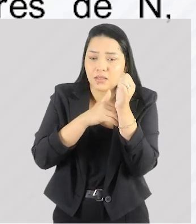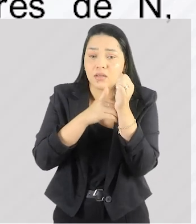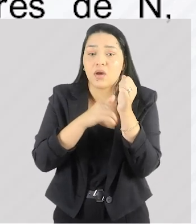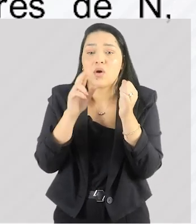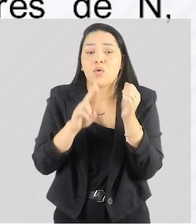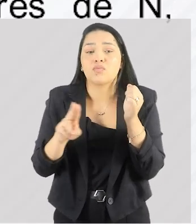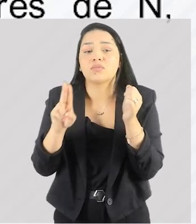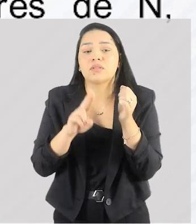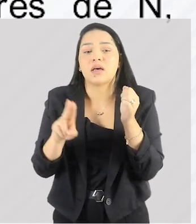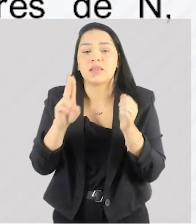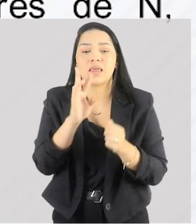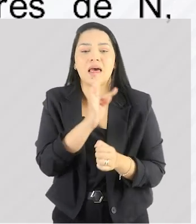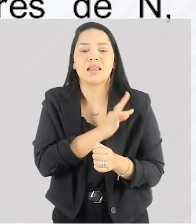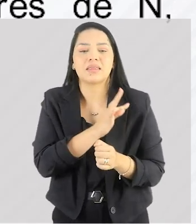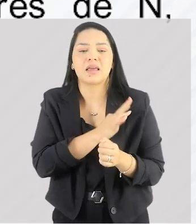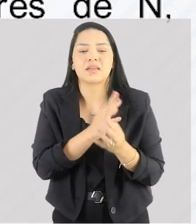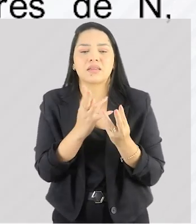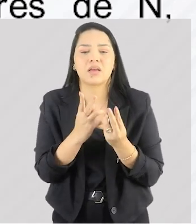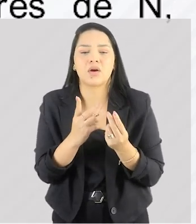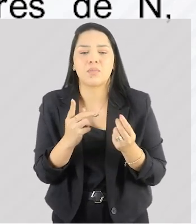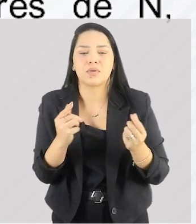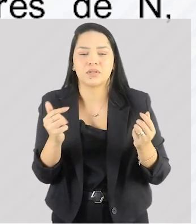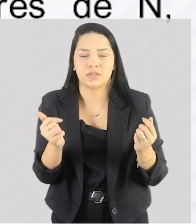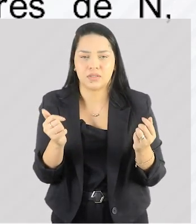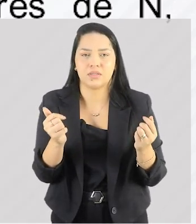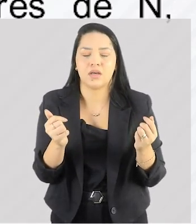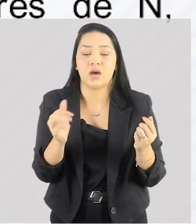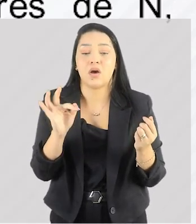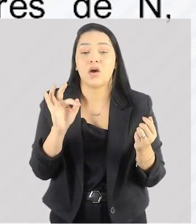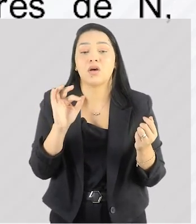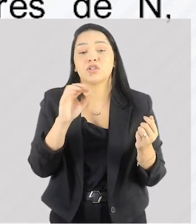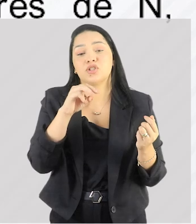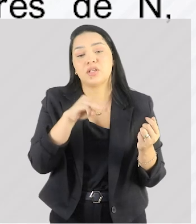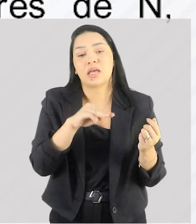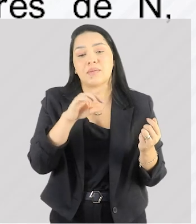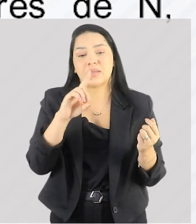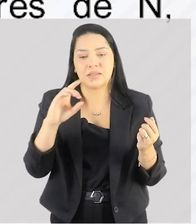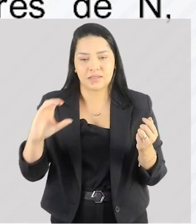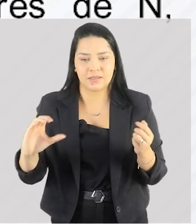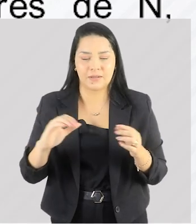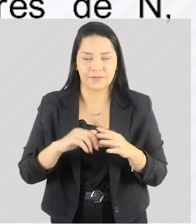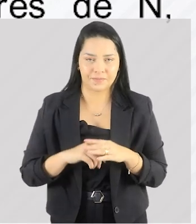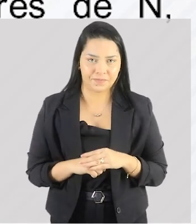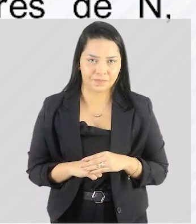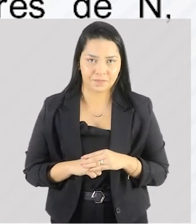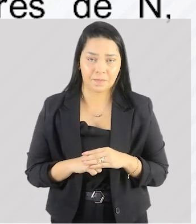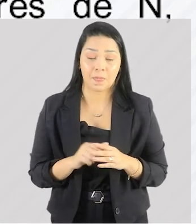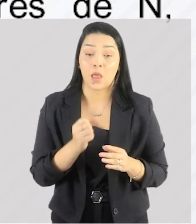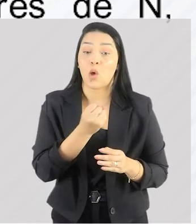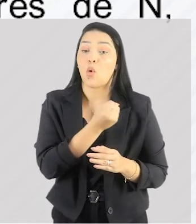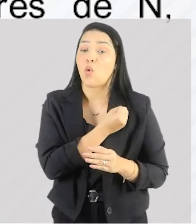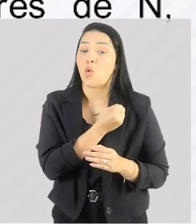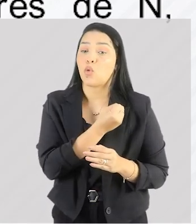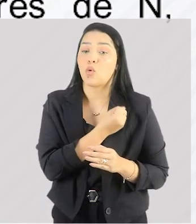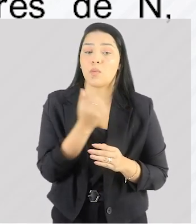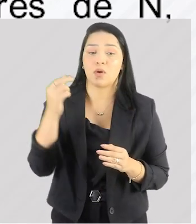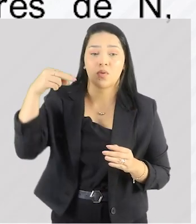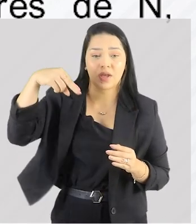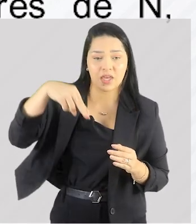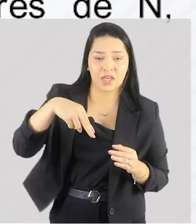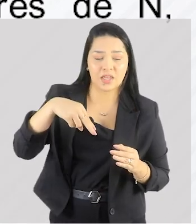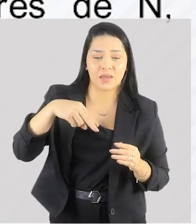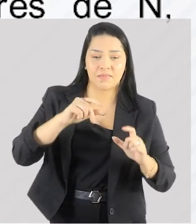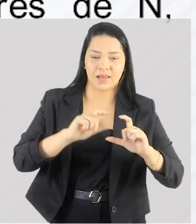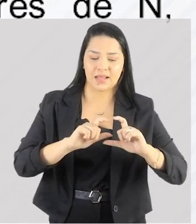secretas, foi utilizada a técnica de decomposição em fatores primos. Um